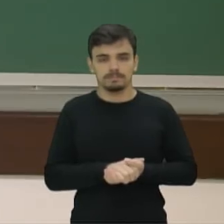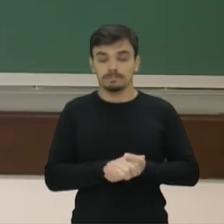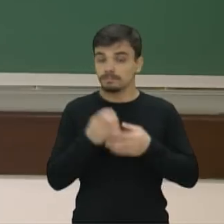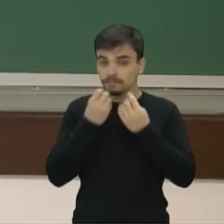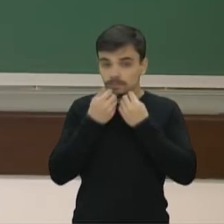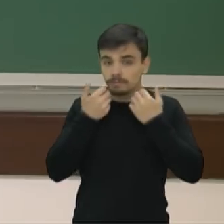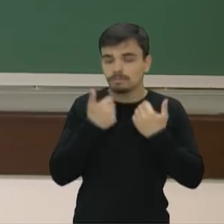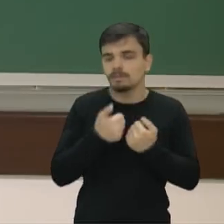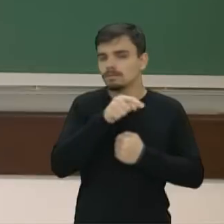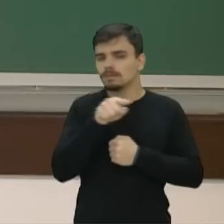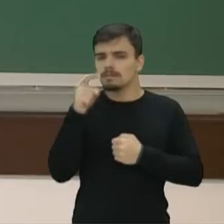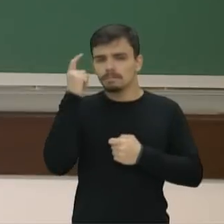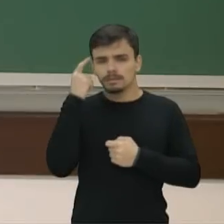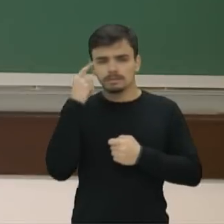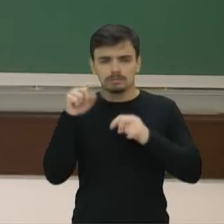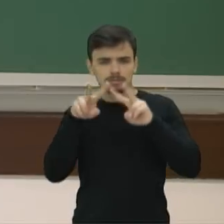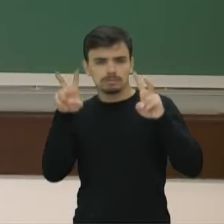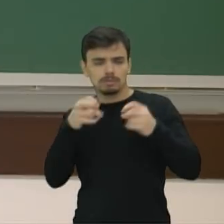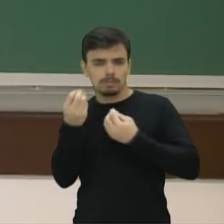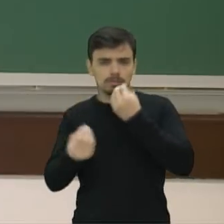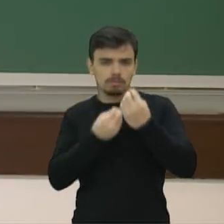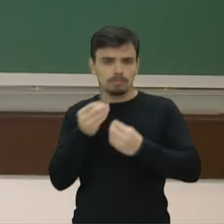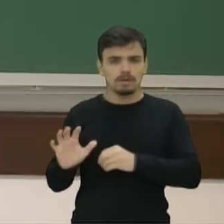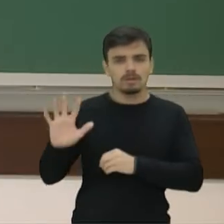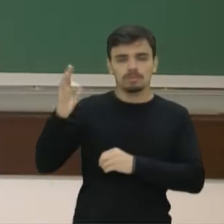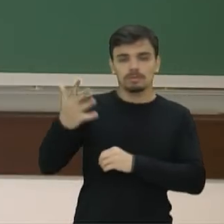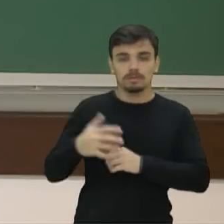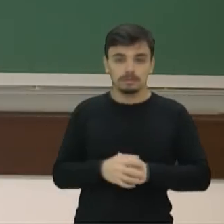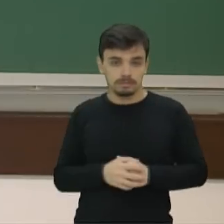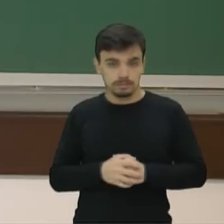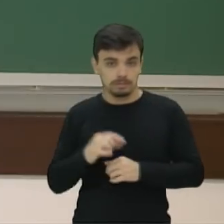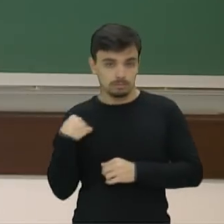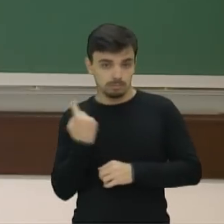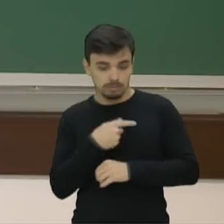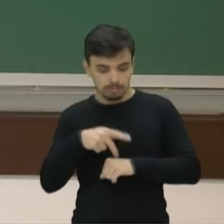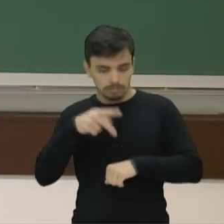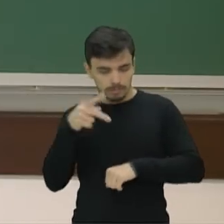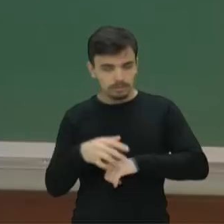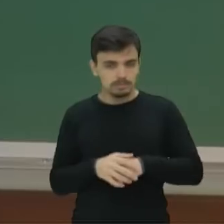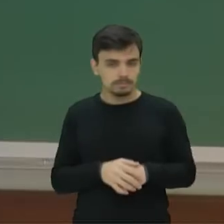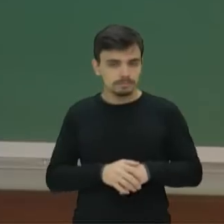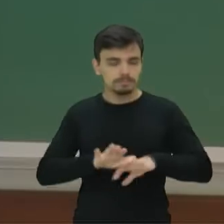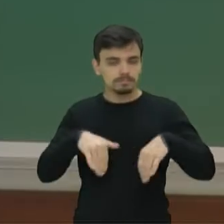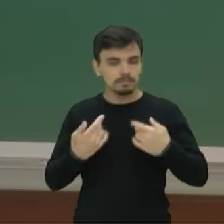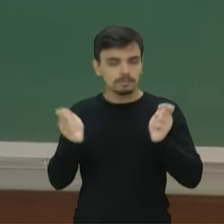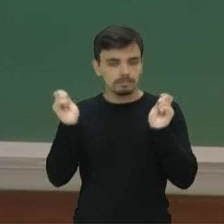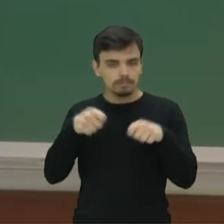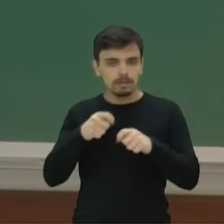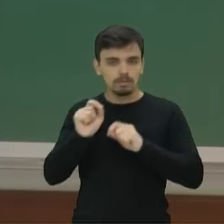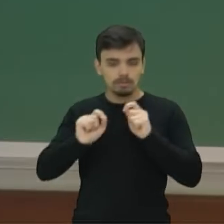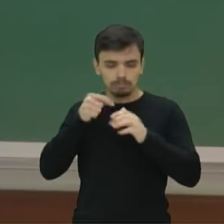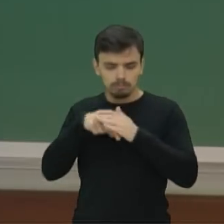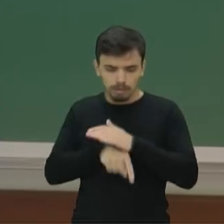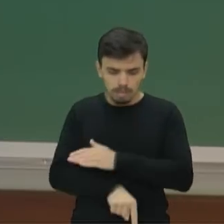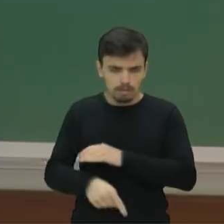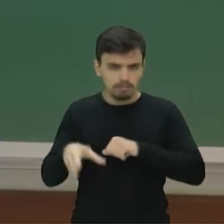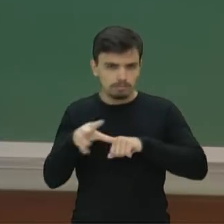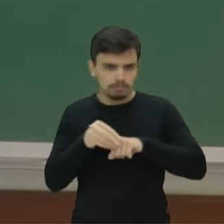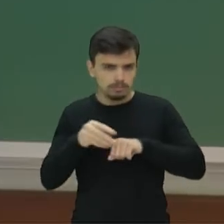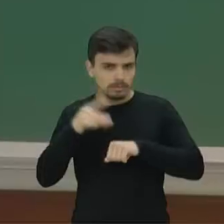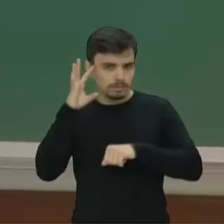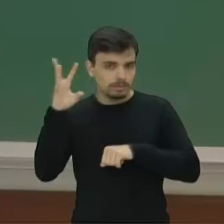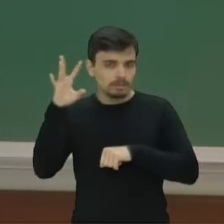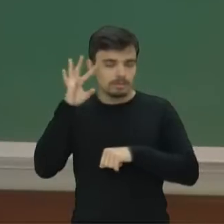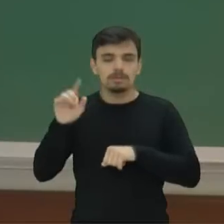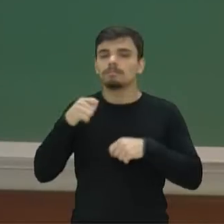Muito bem, pensou um pouquinho sobre como isso vem acontecendo no nosso país? Para que a gente possa aprofundar um pouquinho essa nossa